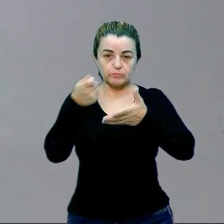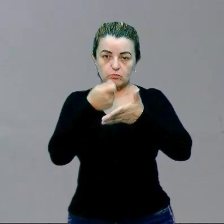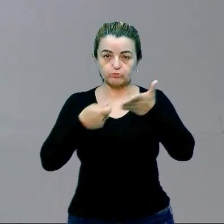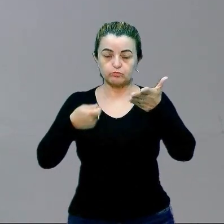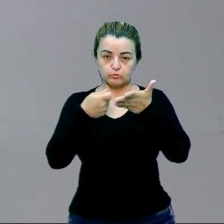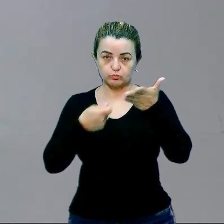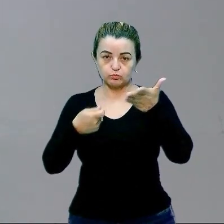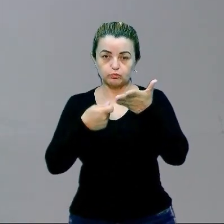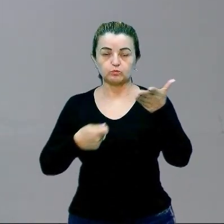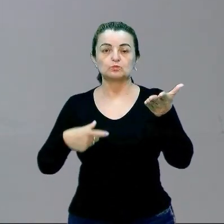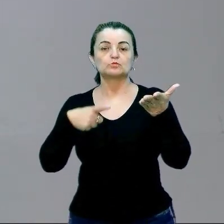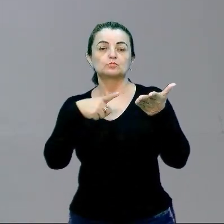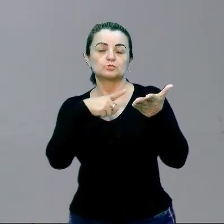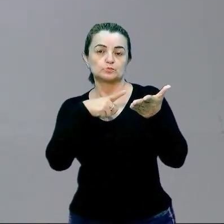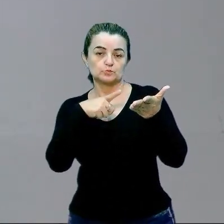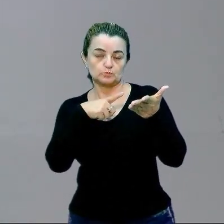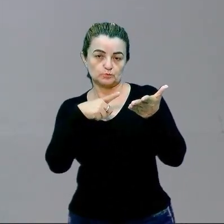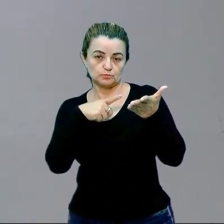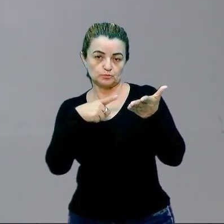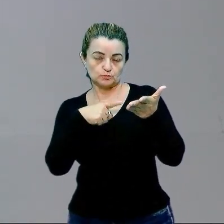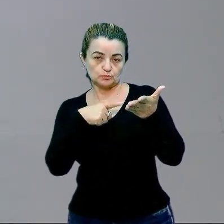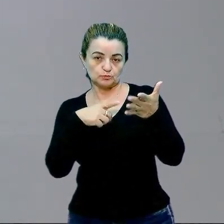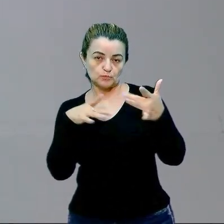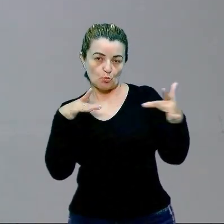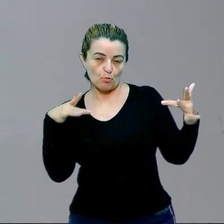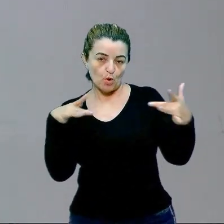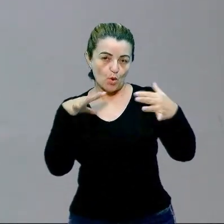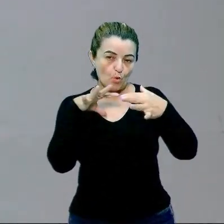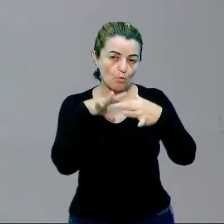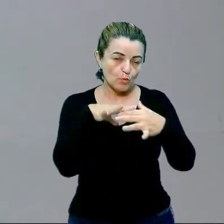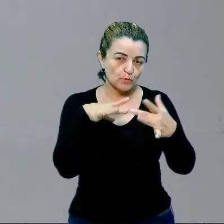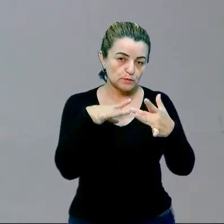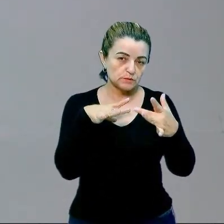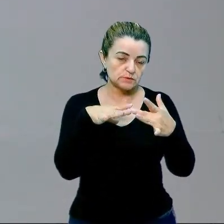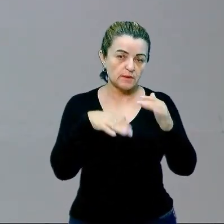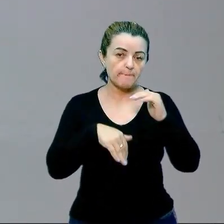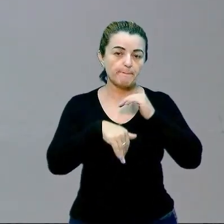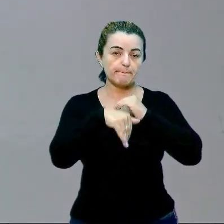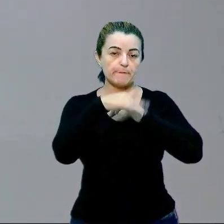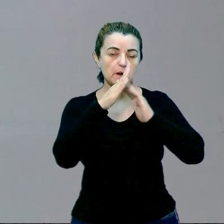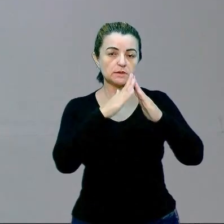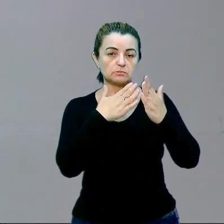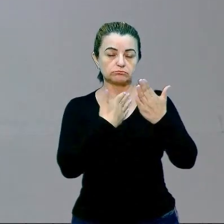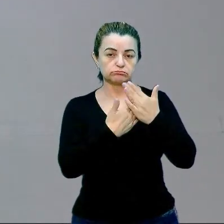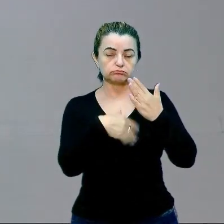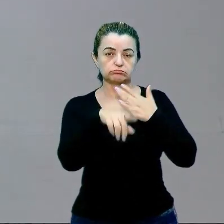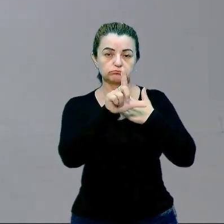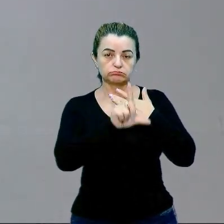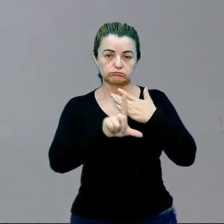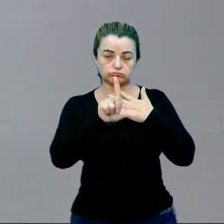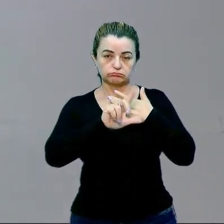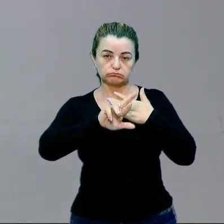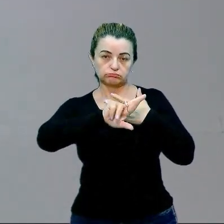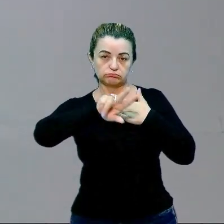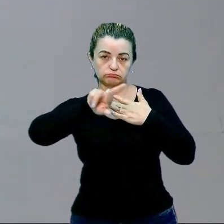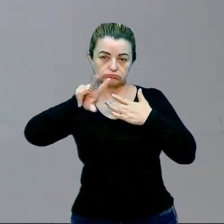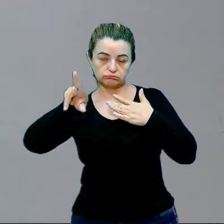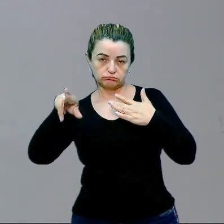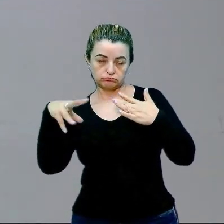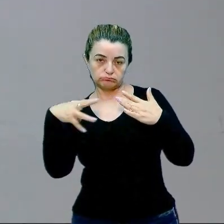eles têm uma vinculação a mais de uma escola literária, levando em consideração